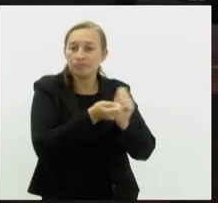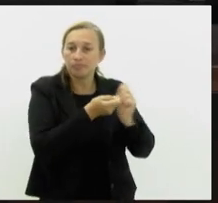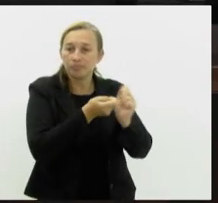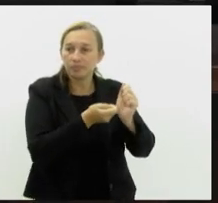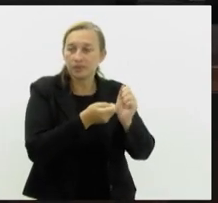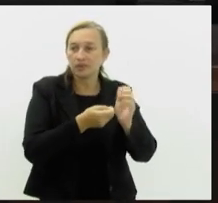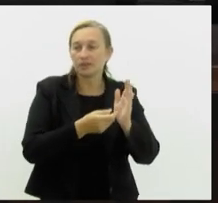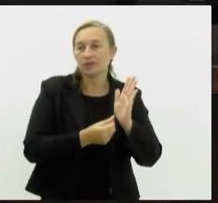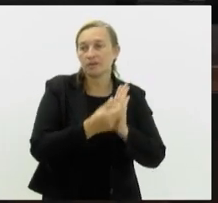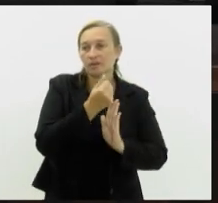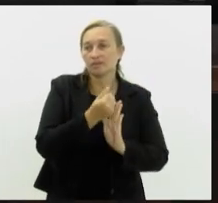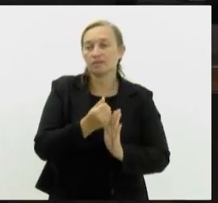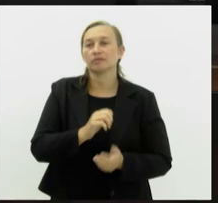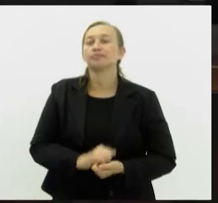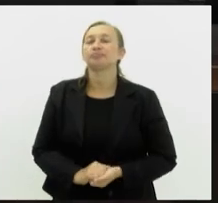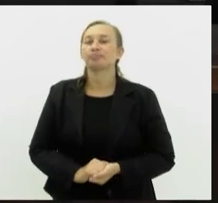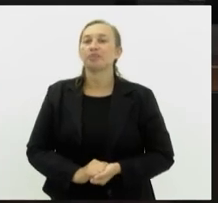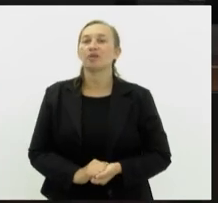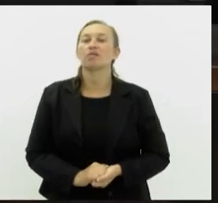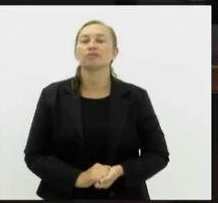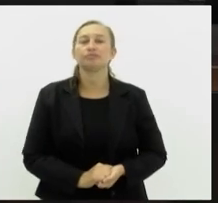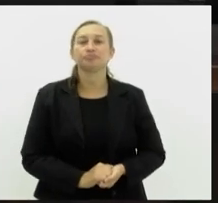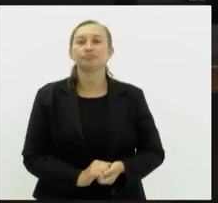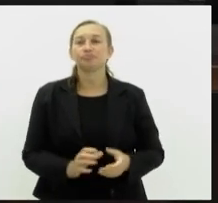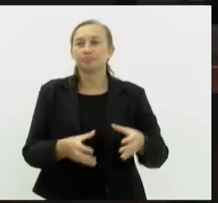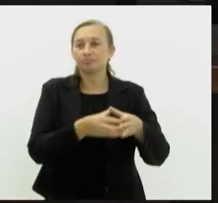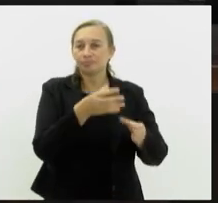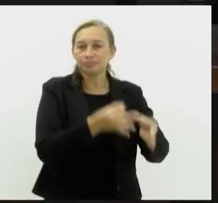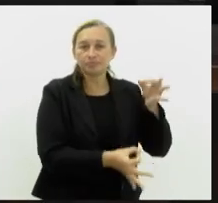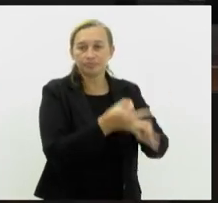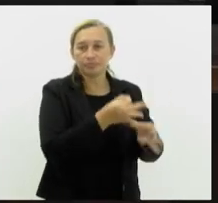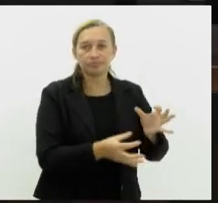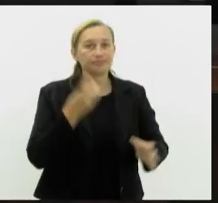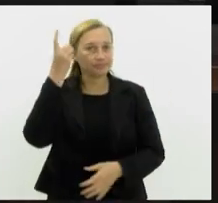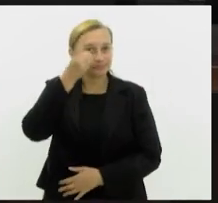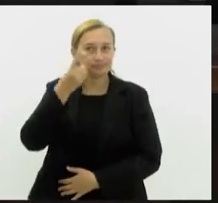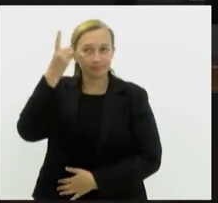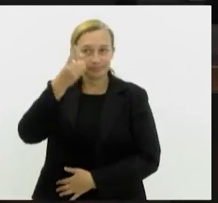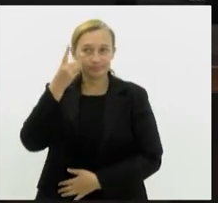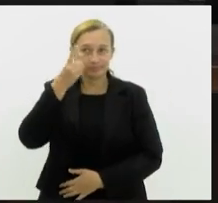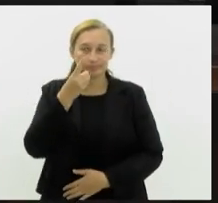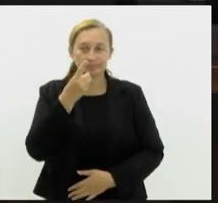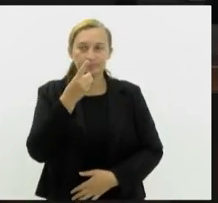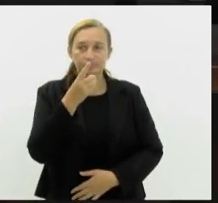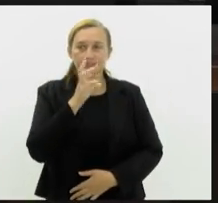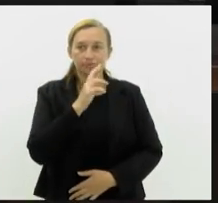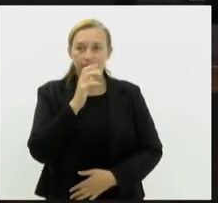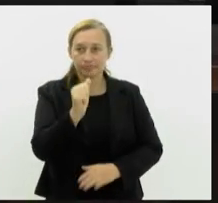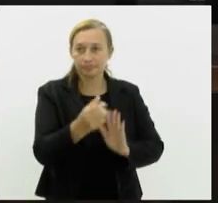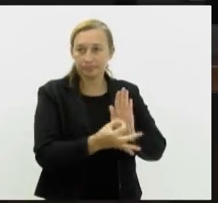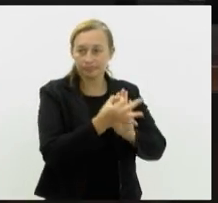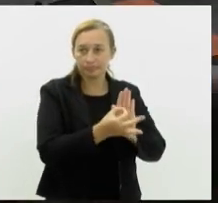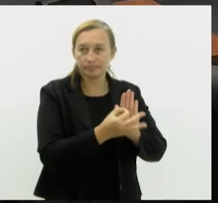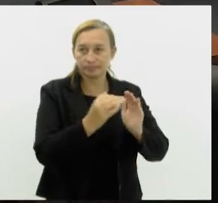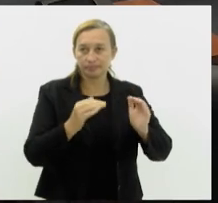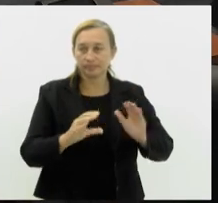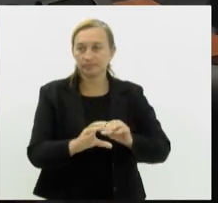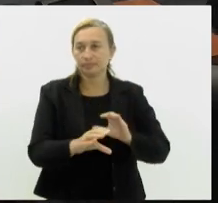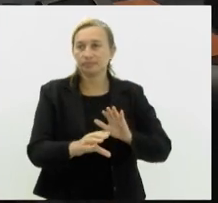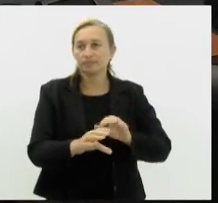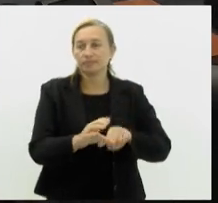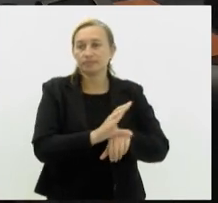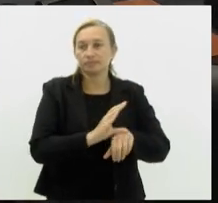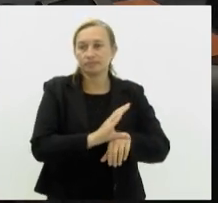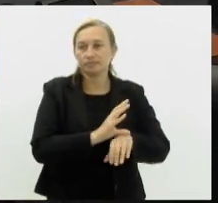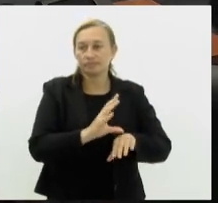e controle. Para emitir parecer pela Comissão de Constituição e Justiça, deputado Rodrigo Amorim. Pela constitucionalidade com